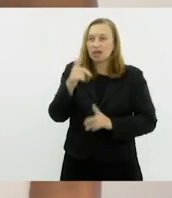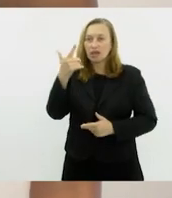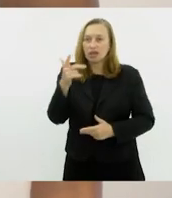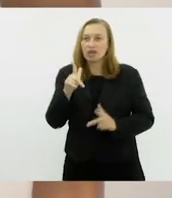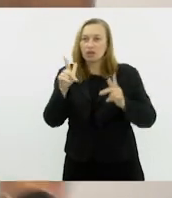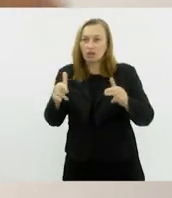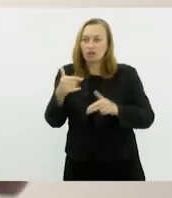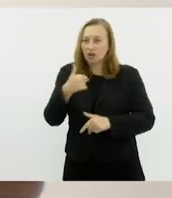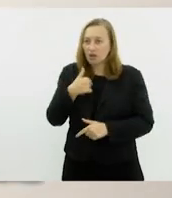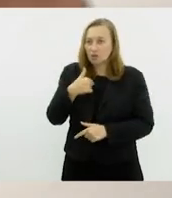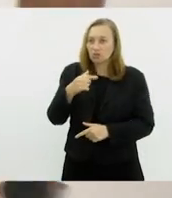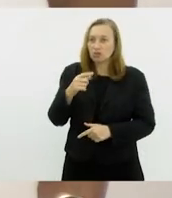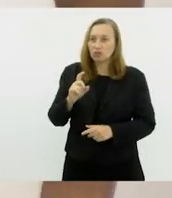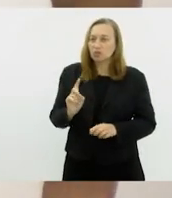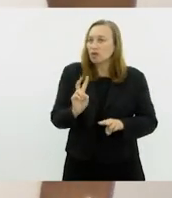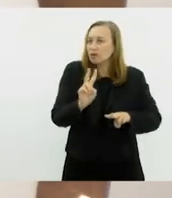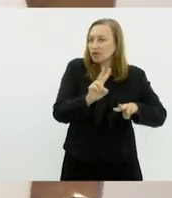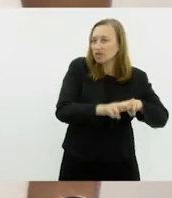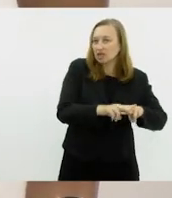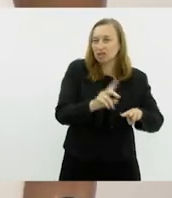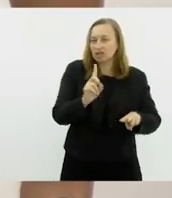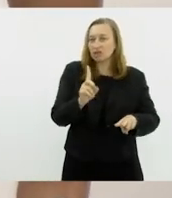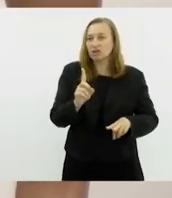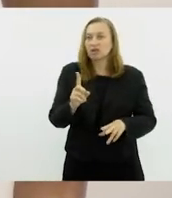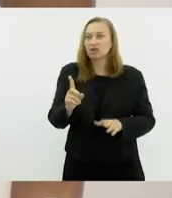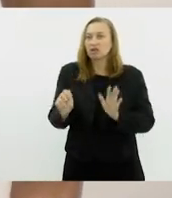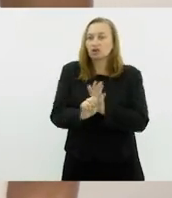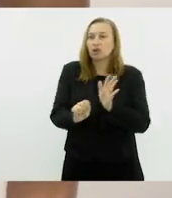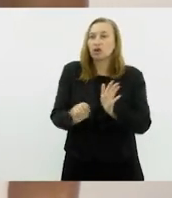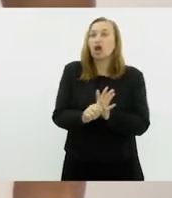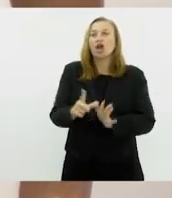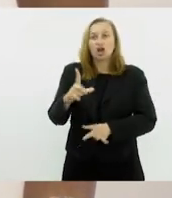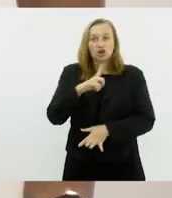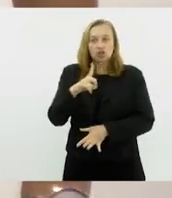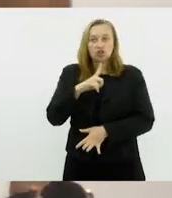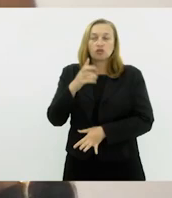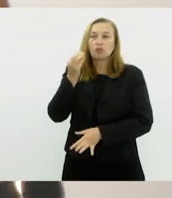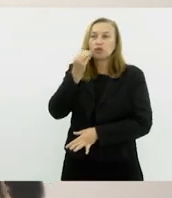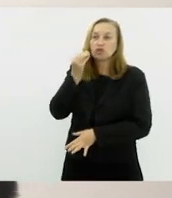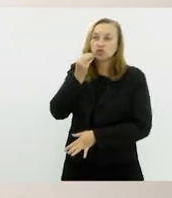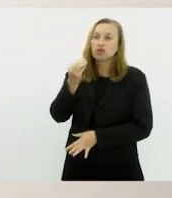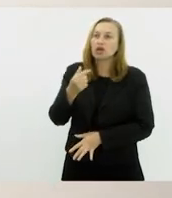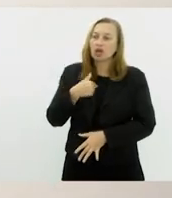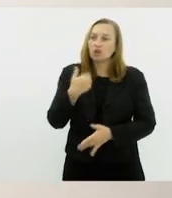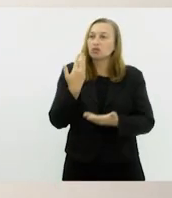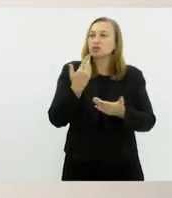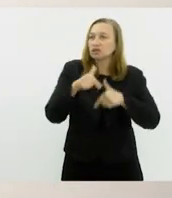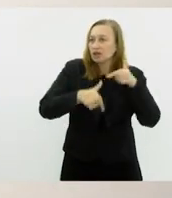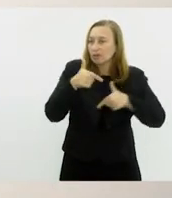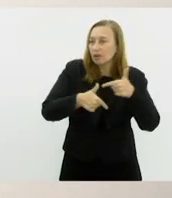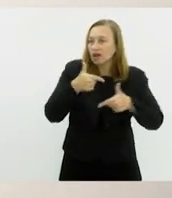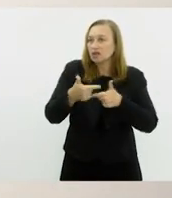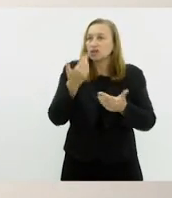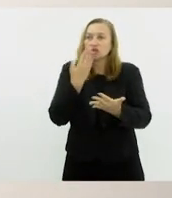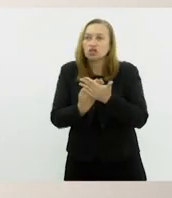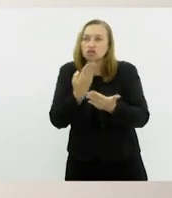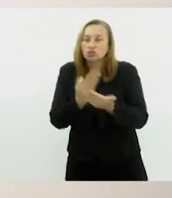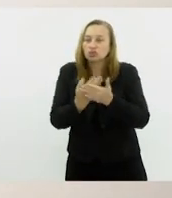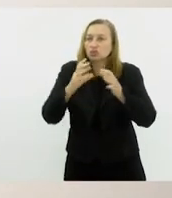oportunidade eu tive oportunidade eu trabalho eu estudo com